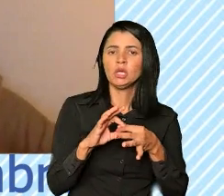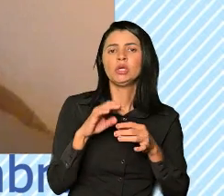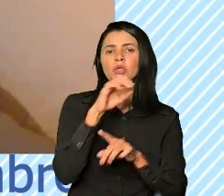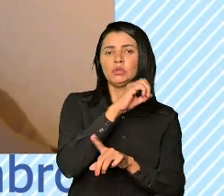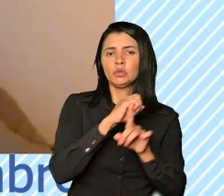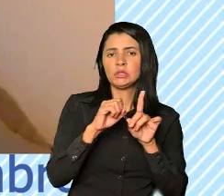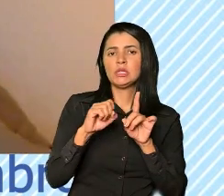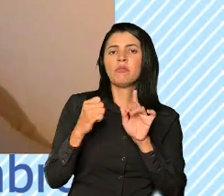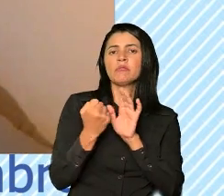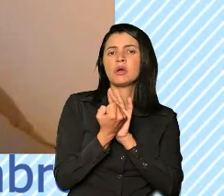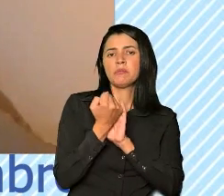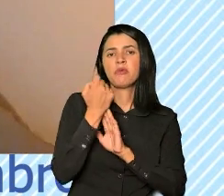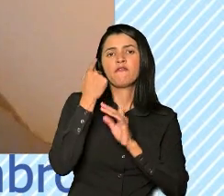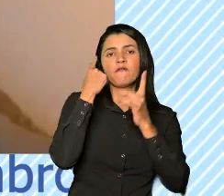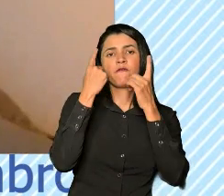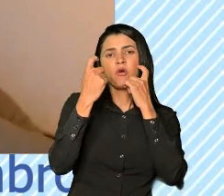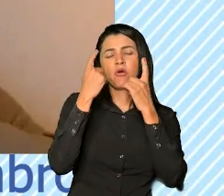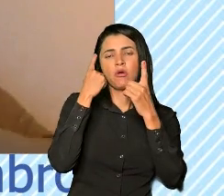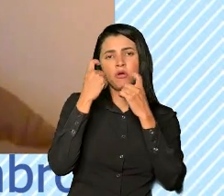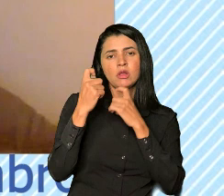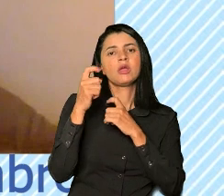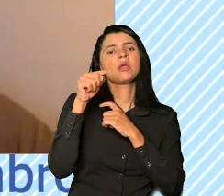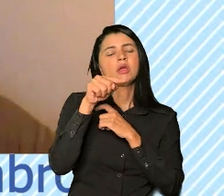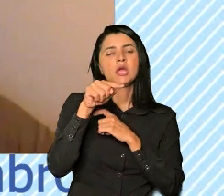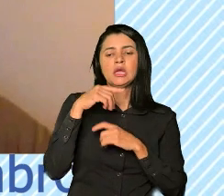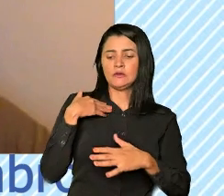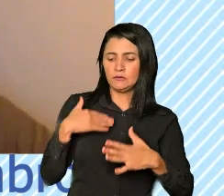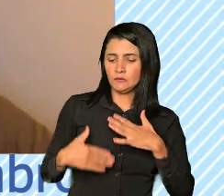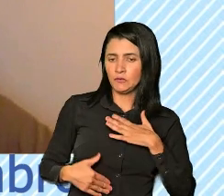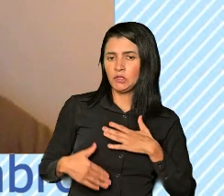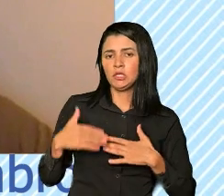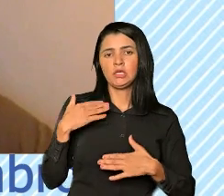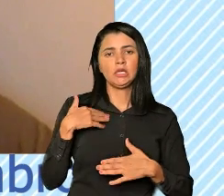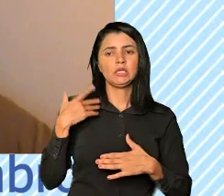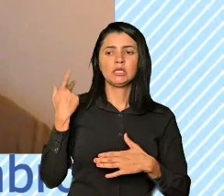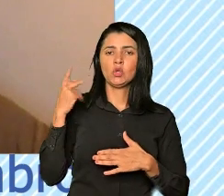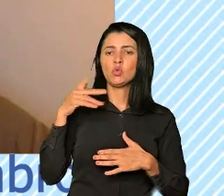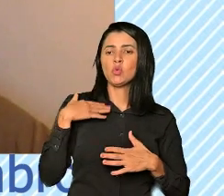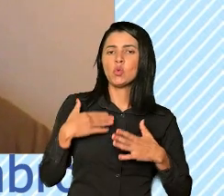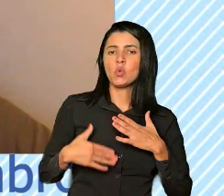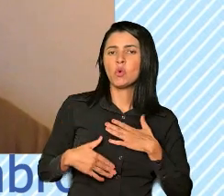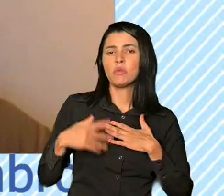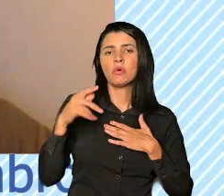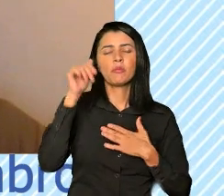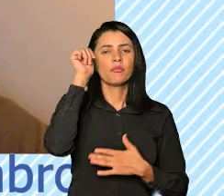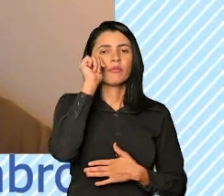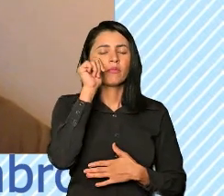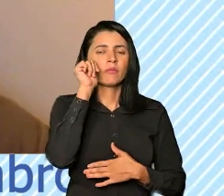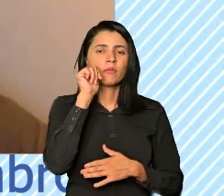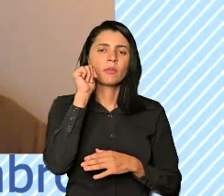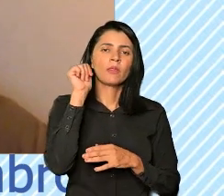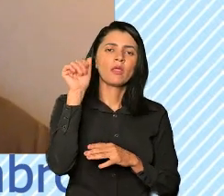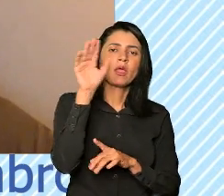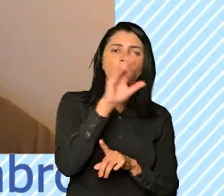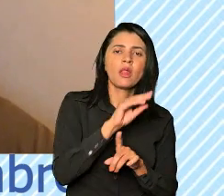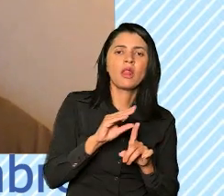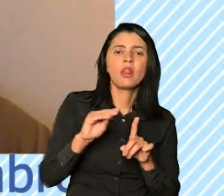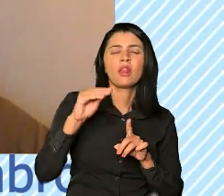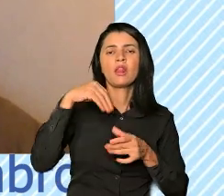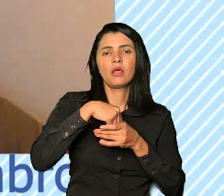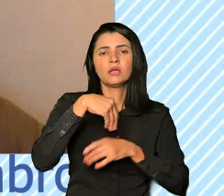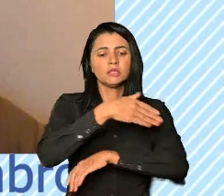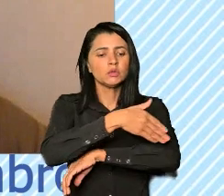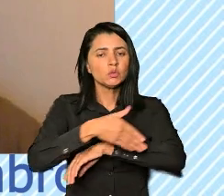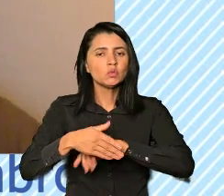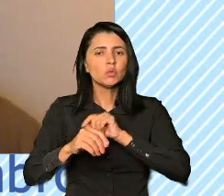para violência, né, que essa violência física de atingir o corpo feminino, o assédio nas ruas